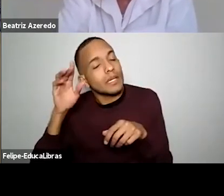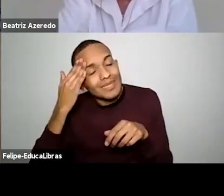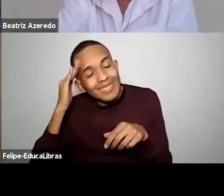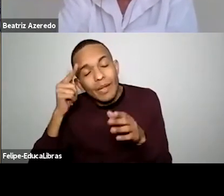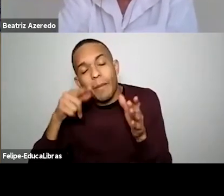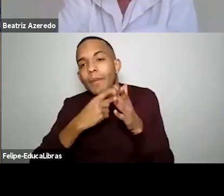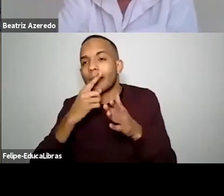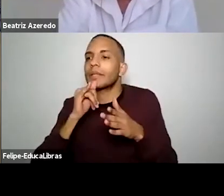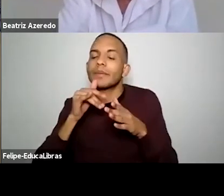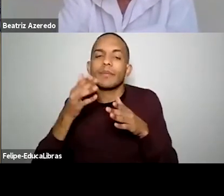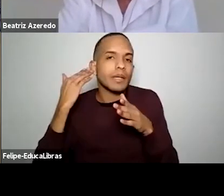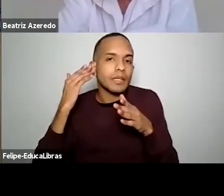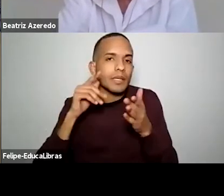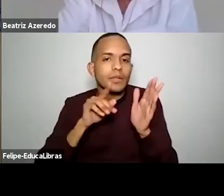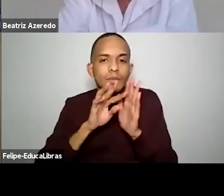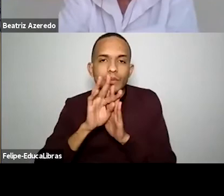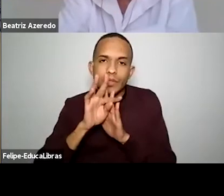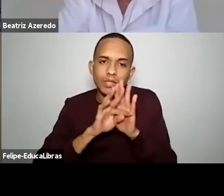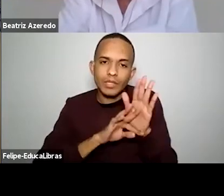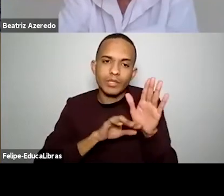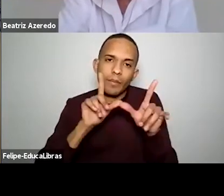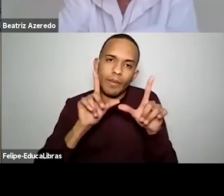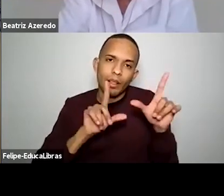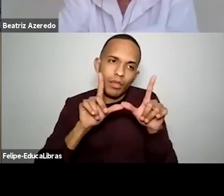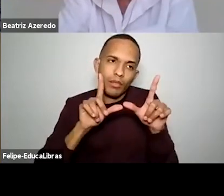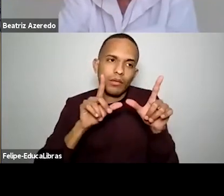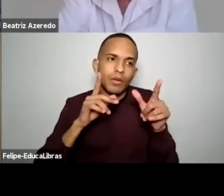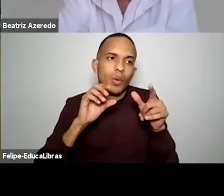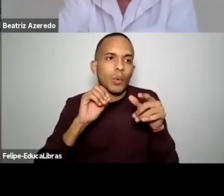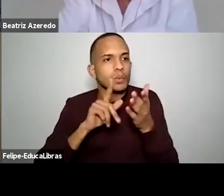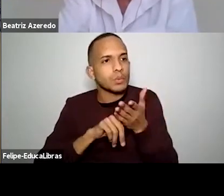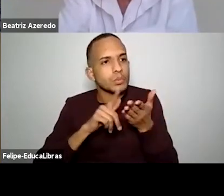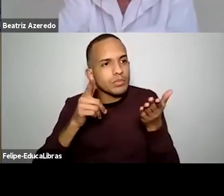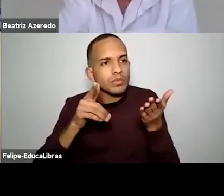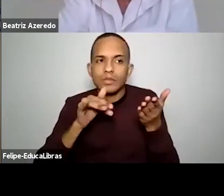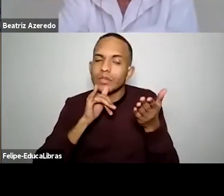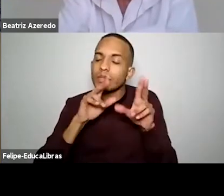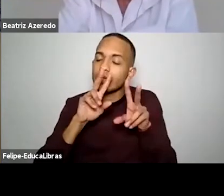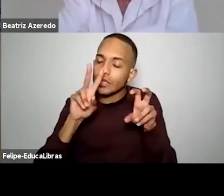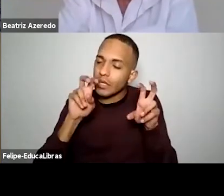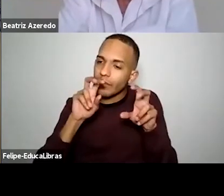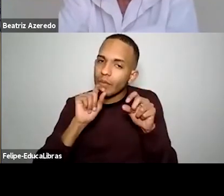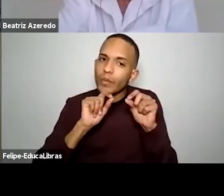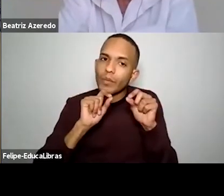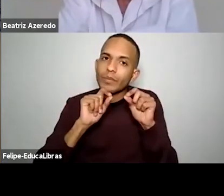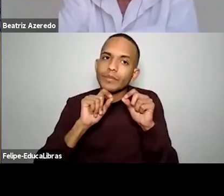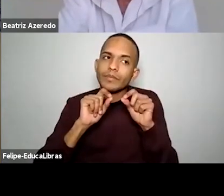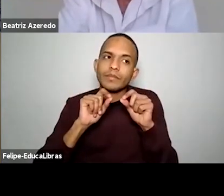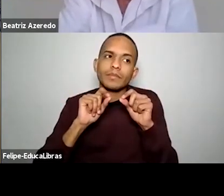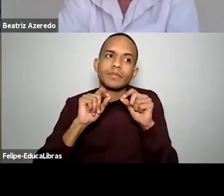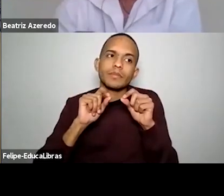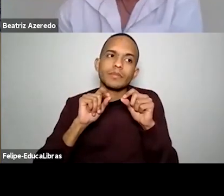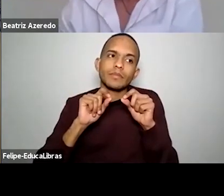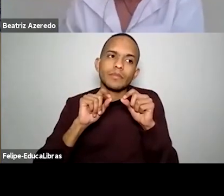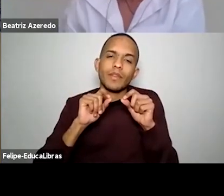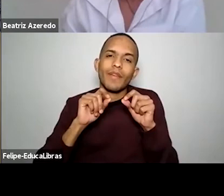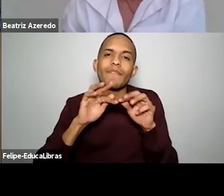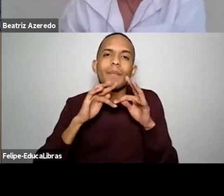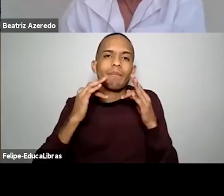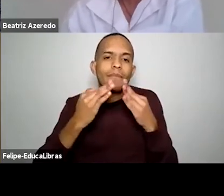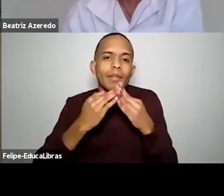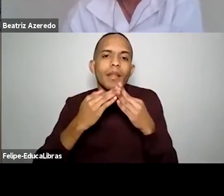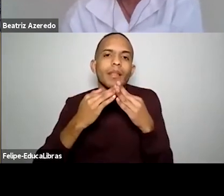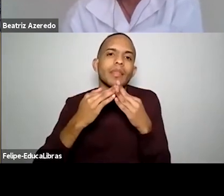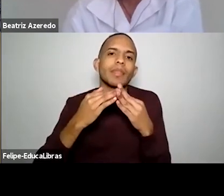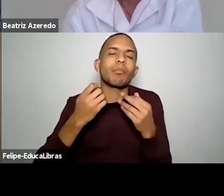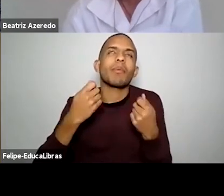uma reportagem de um amigo meu, sócio da Roberta, e o título era não sei o quê, famílias carentes. Gente,